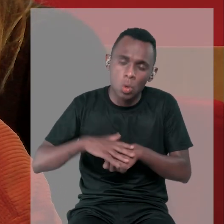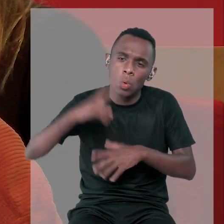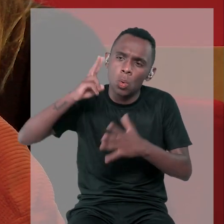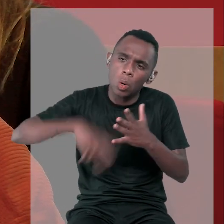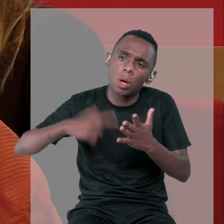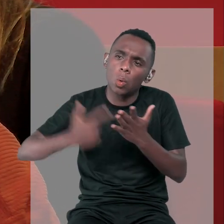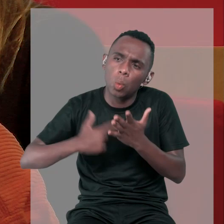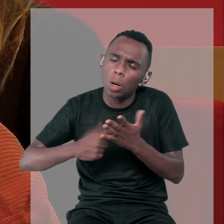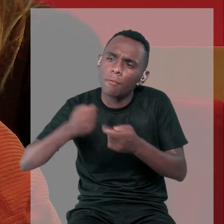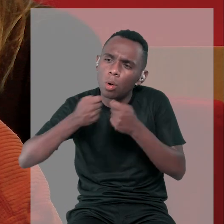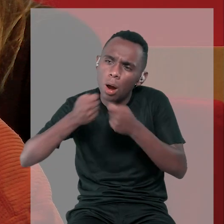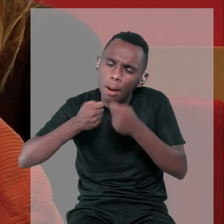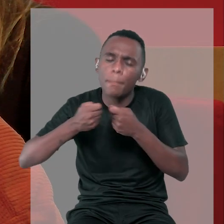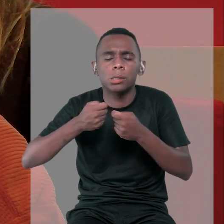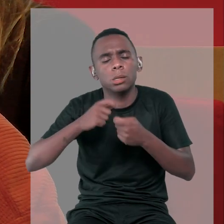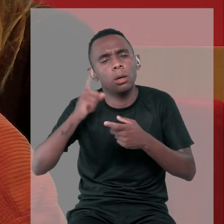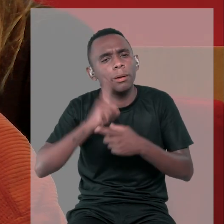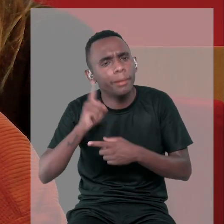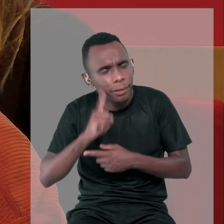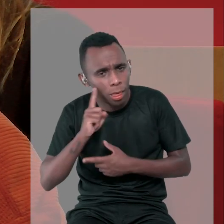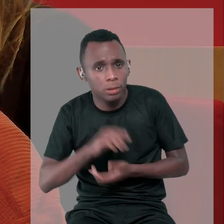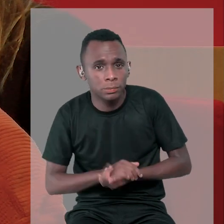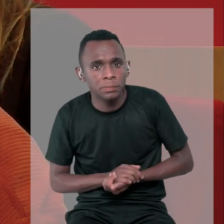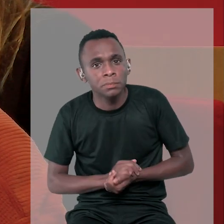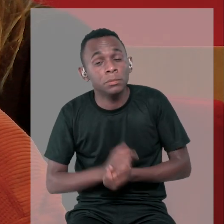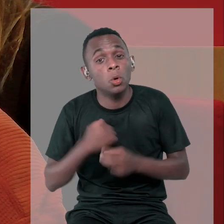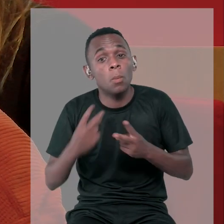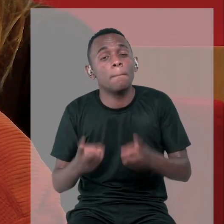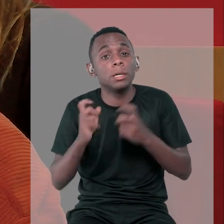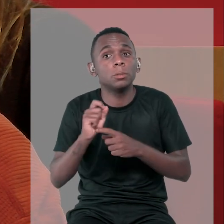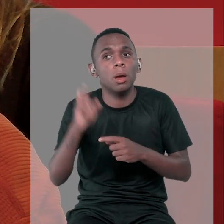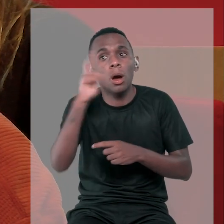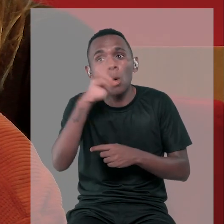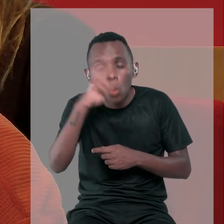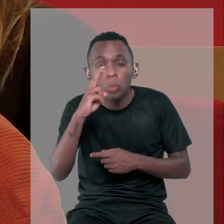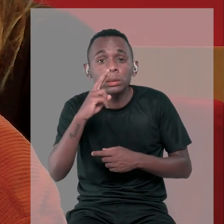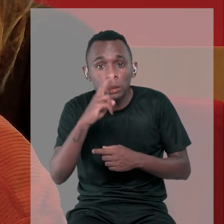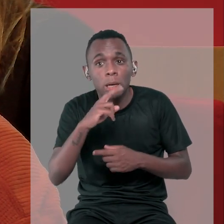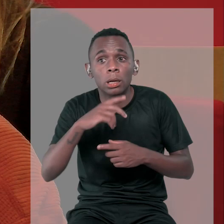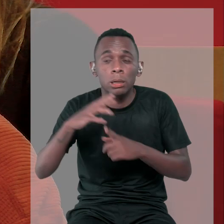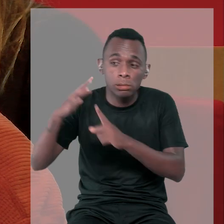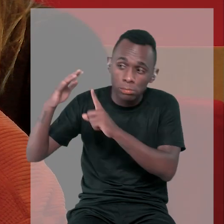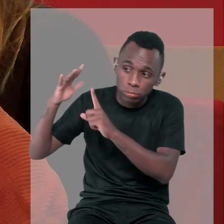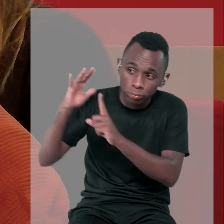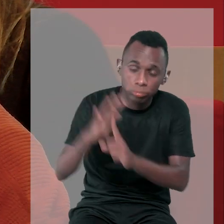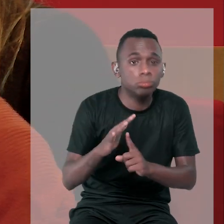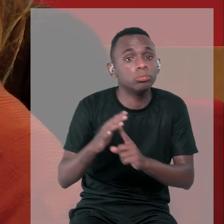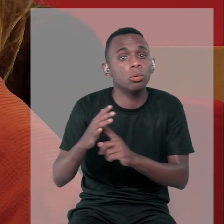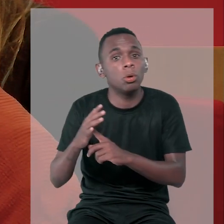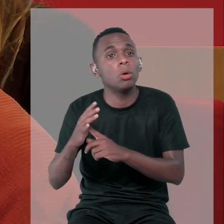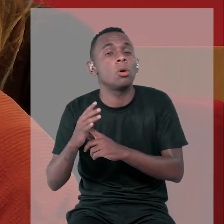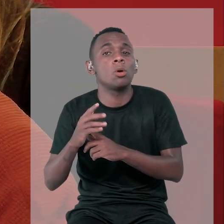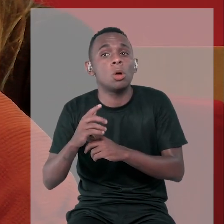inglês, Stalingrado, eu vi que a Rússia estava sendo atacada por romenos, ucranianos e